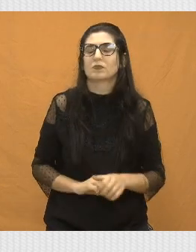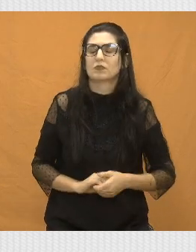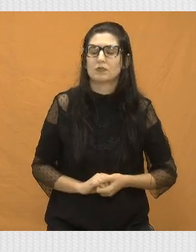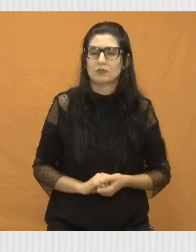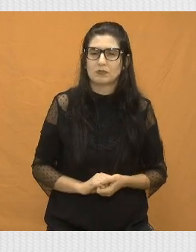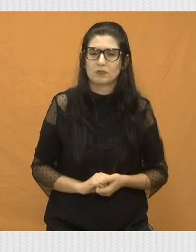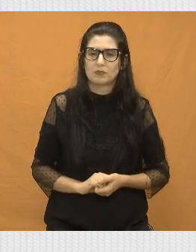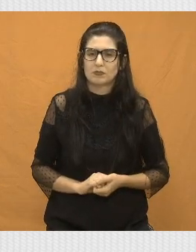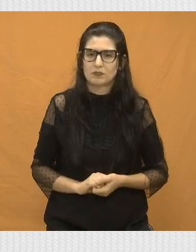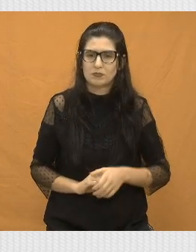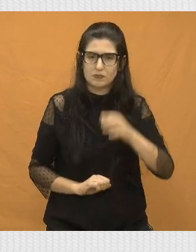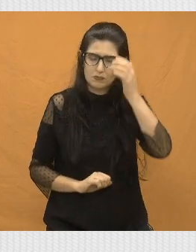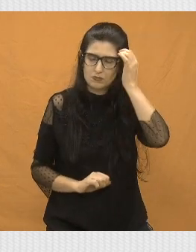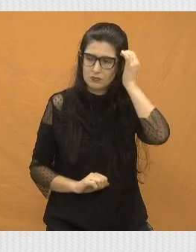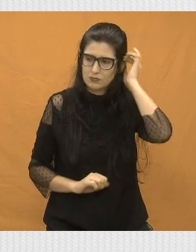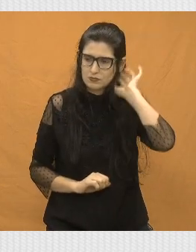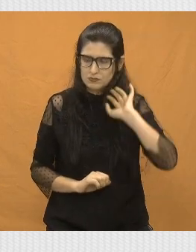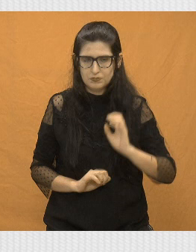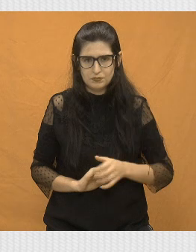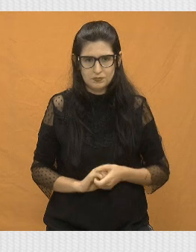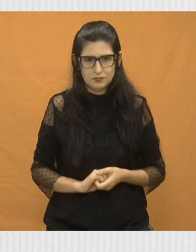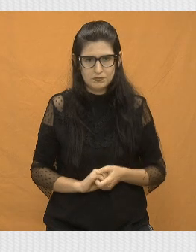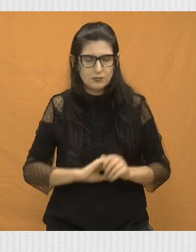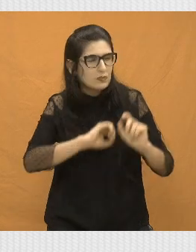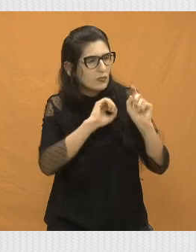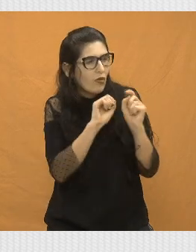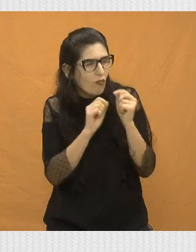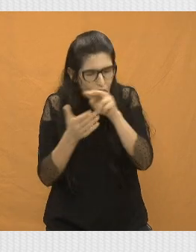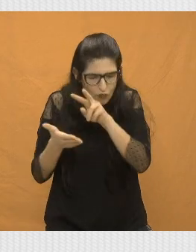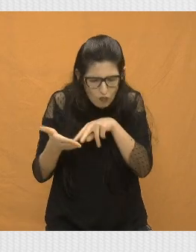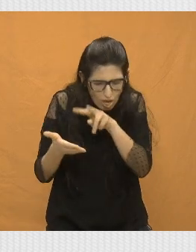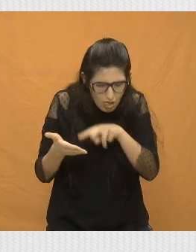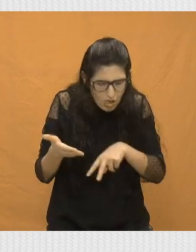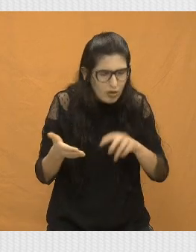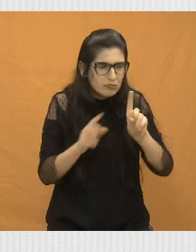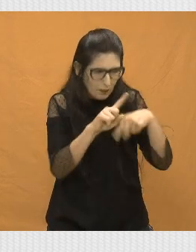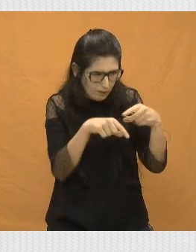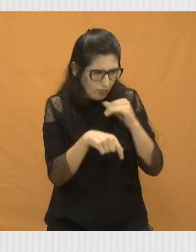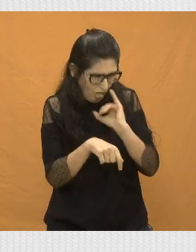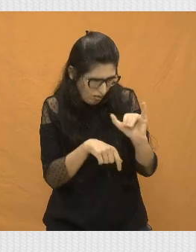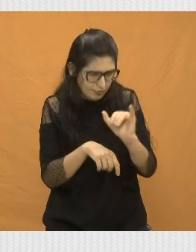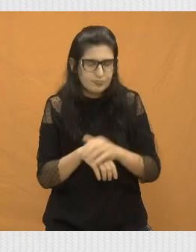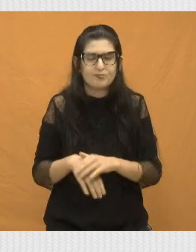Depois eu vou consultar, já passo a você, ok? Vamos agora por